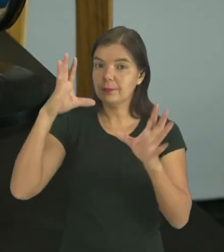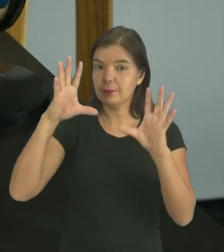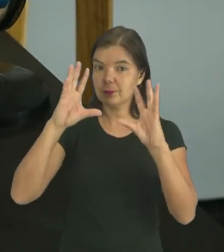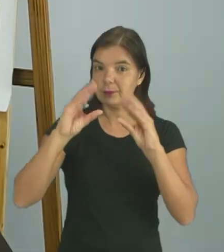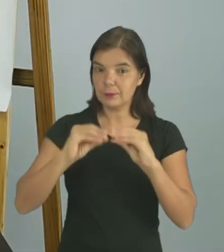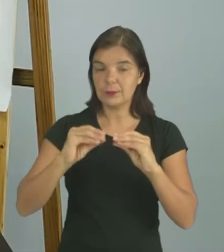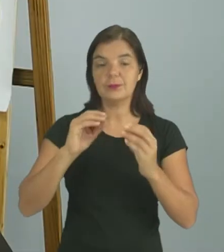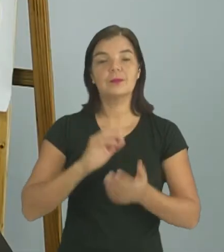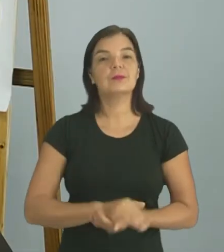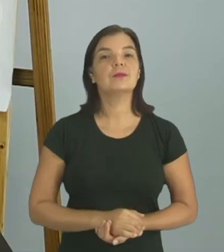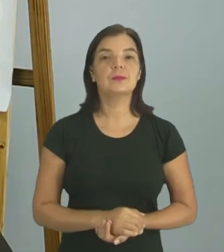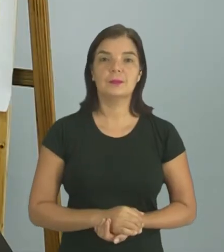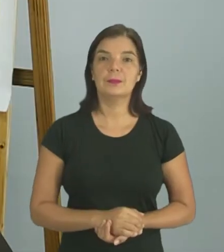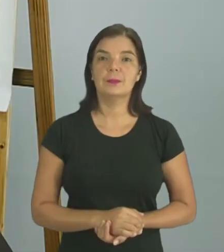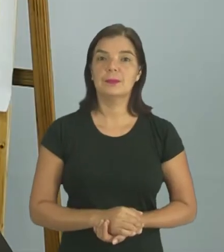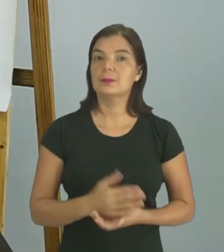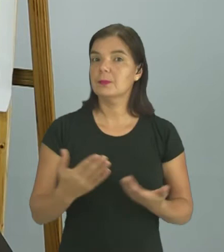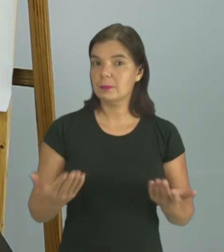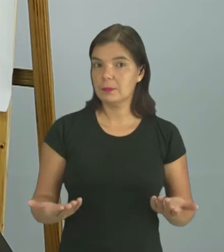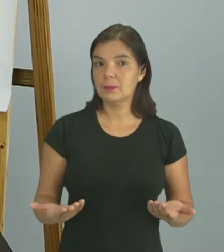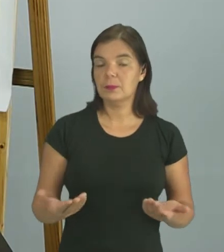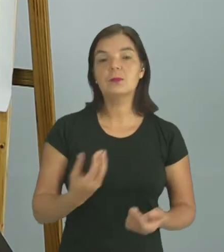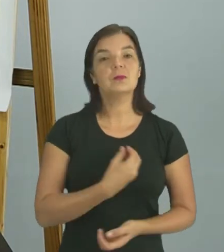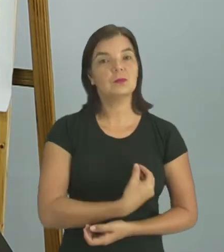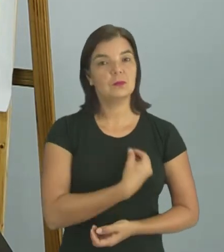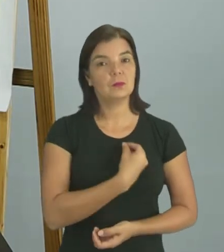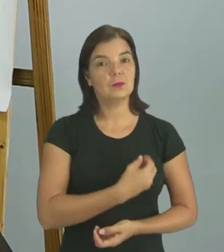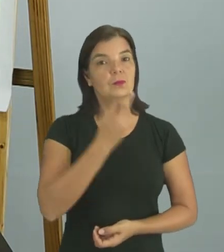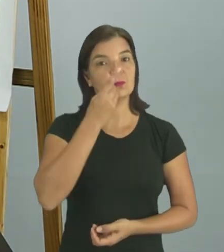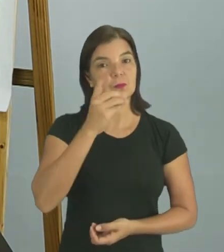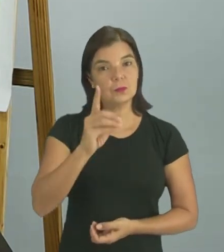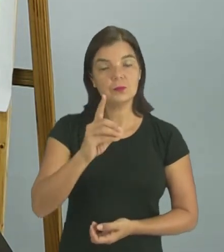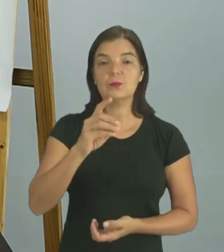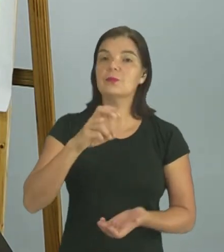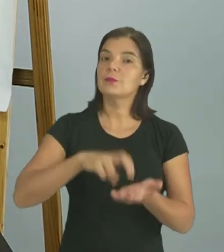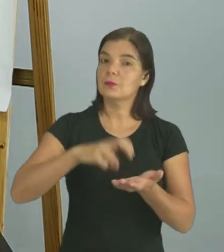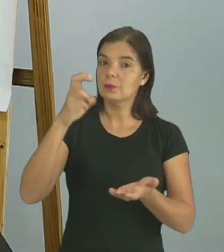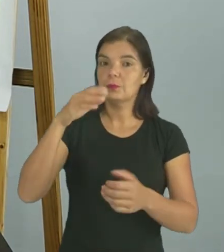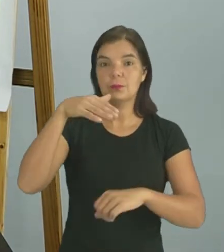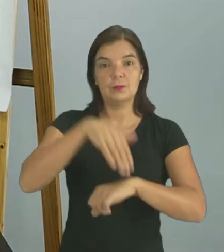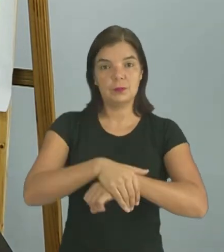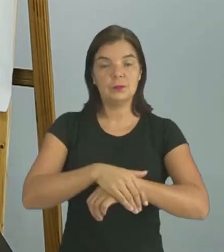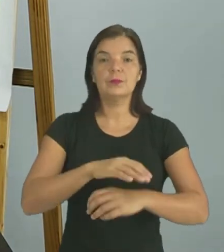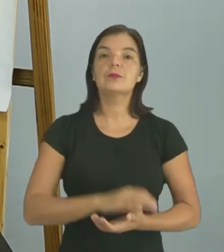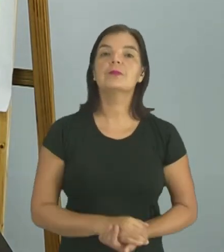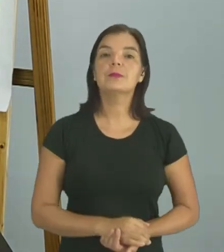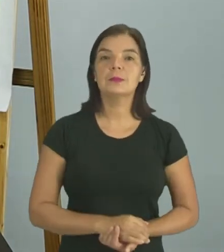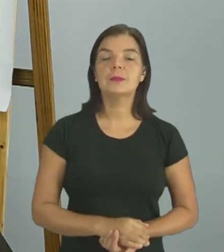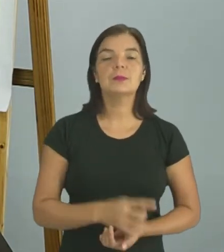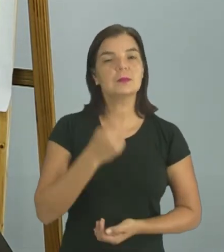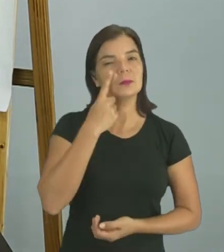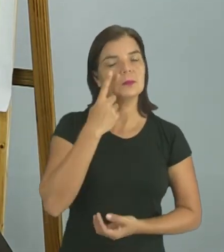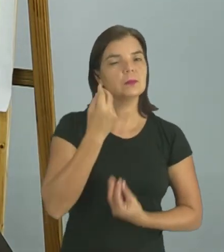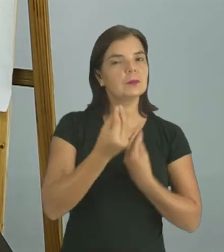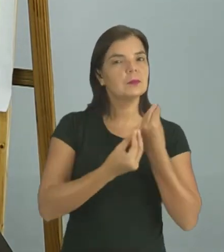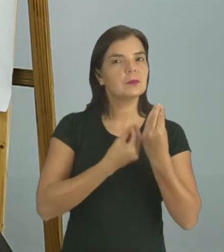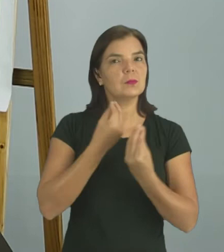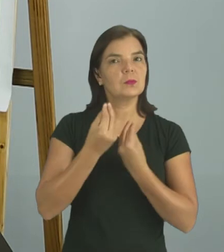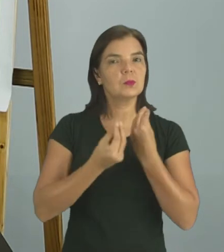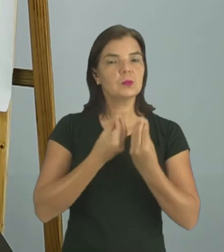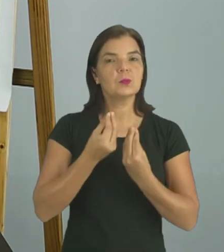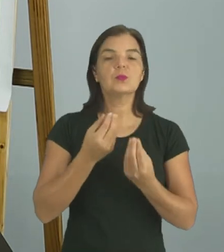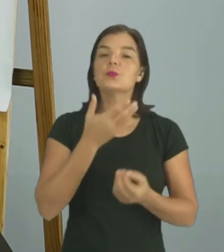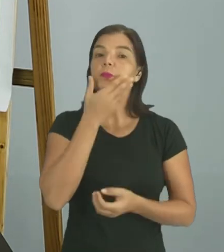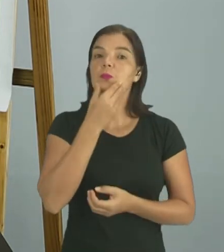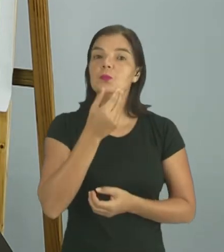noite. Então, por isso que existe o dia e a noite. Agora vamos ver como